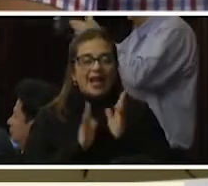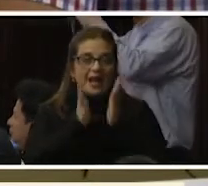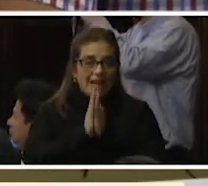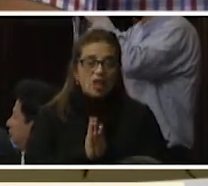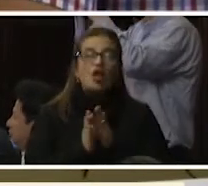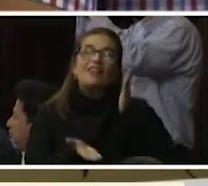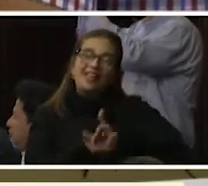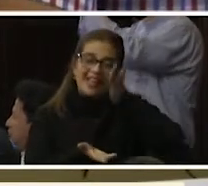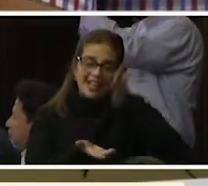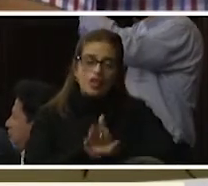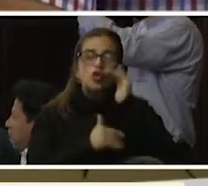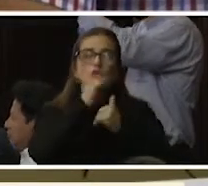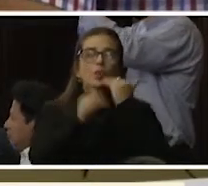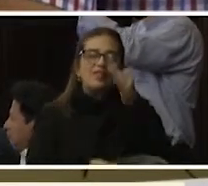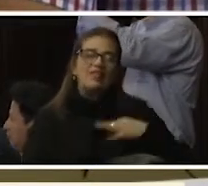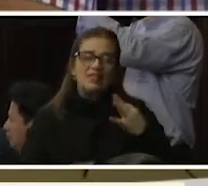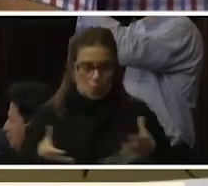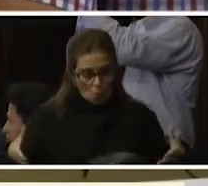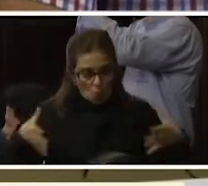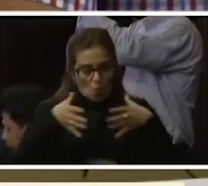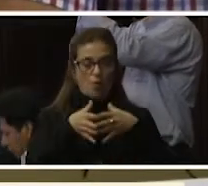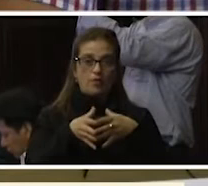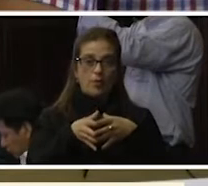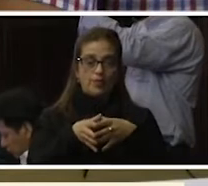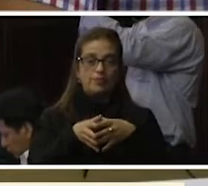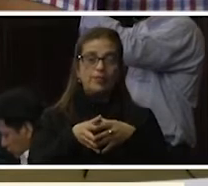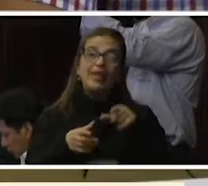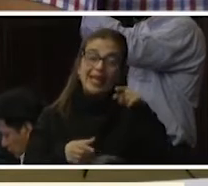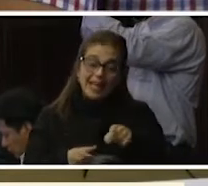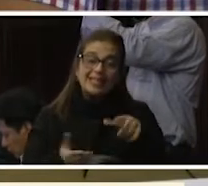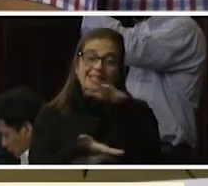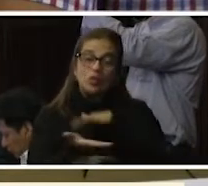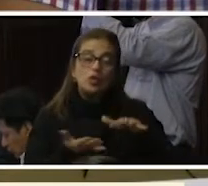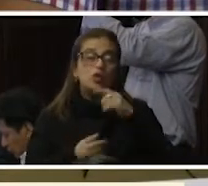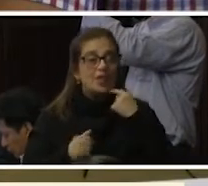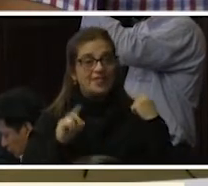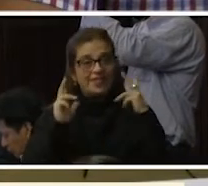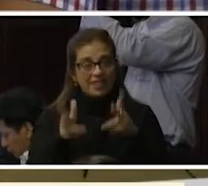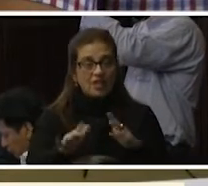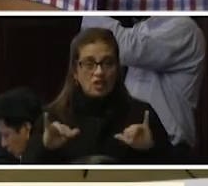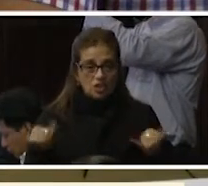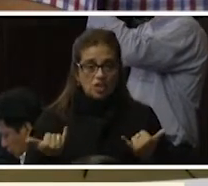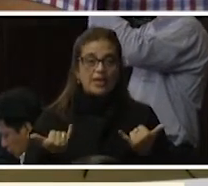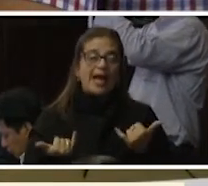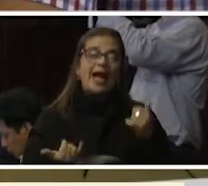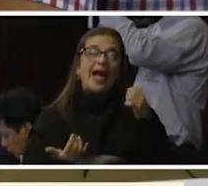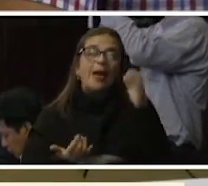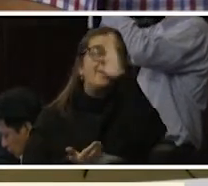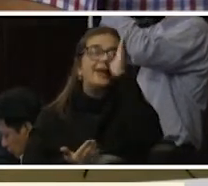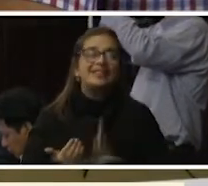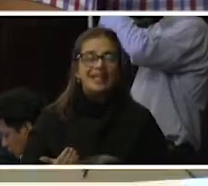à sobrevivência desses povos. Diante desse contexto, recomendamos que se inste o Estado brasileiro